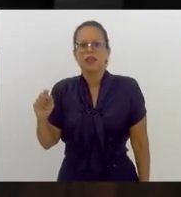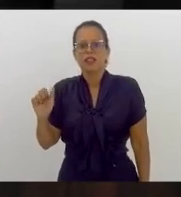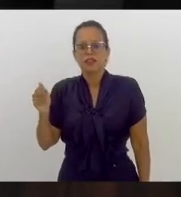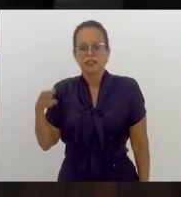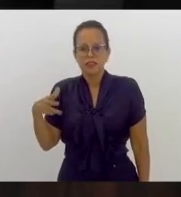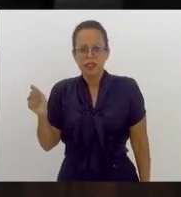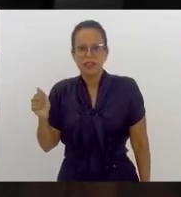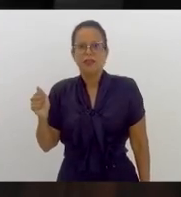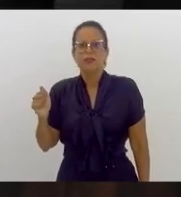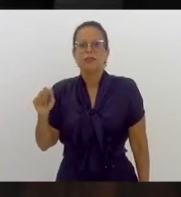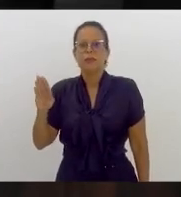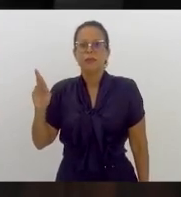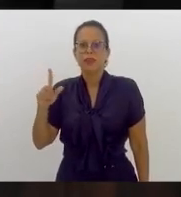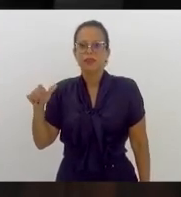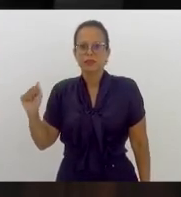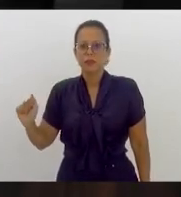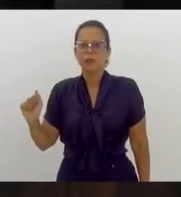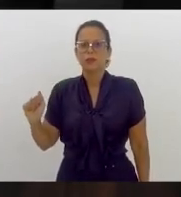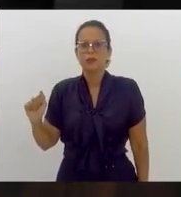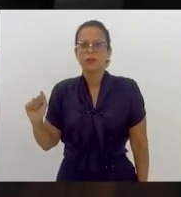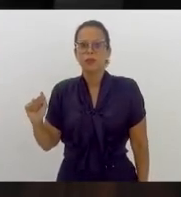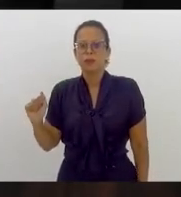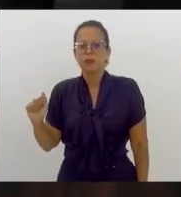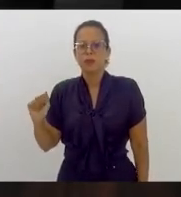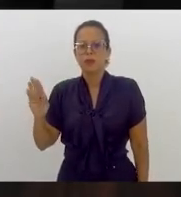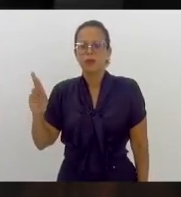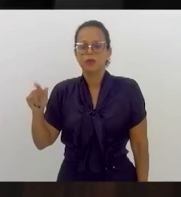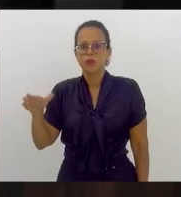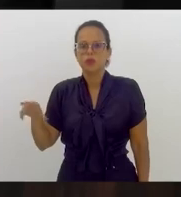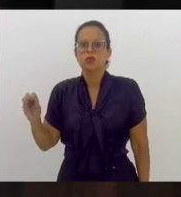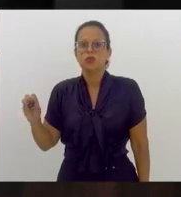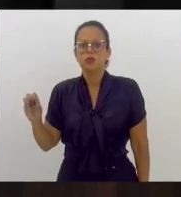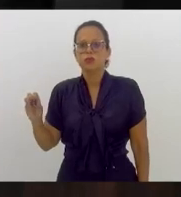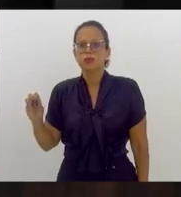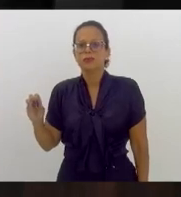Correia, Brazão, Bruno Dauaire,